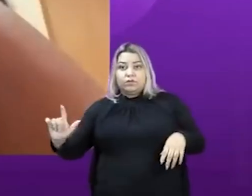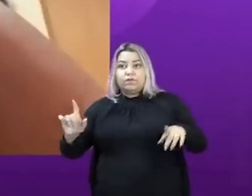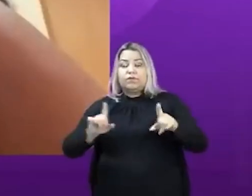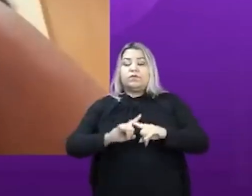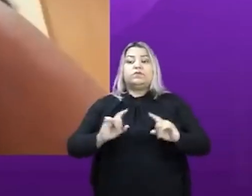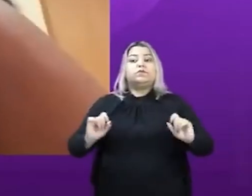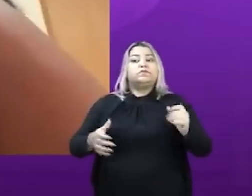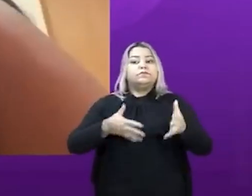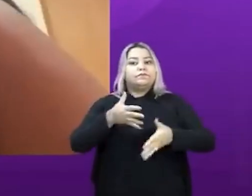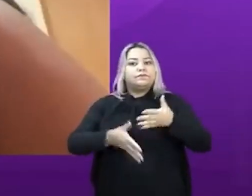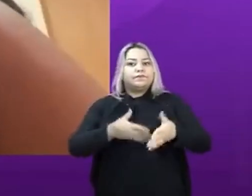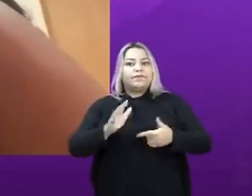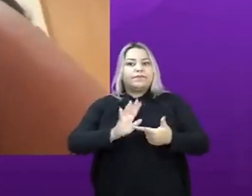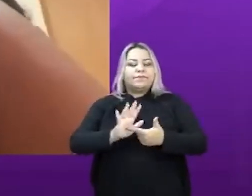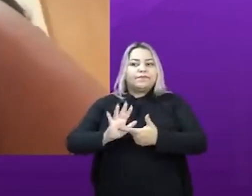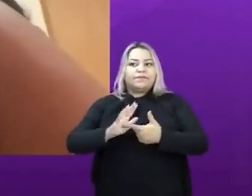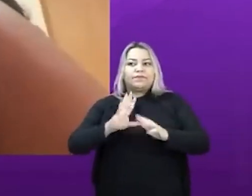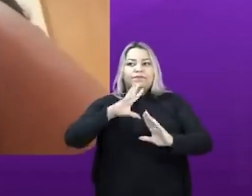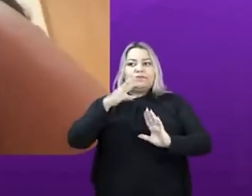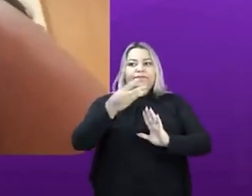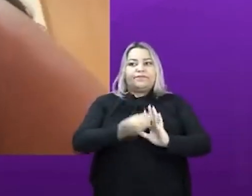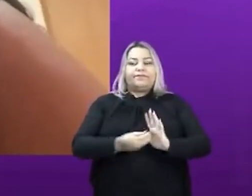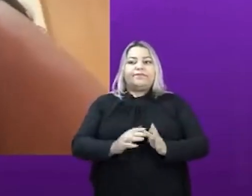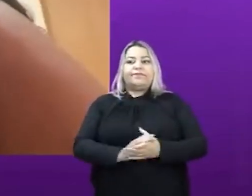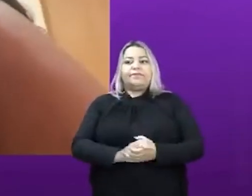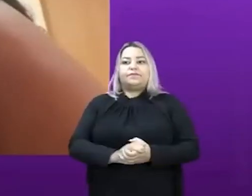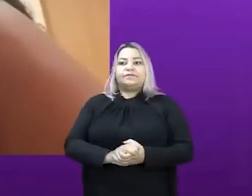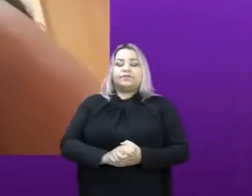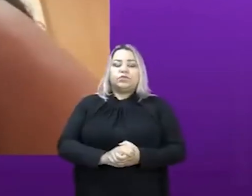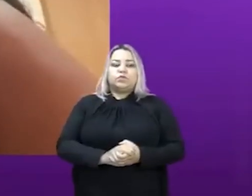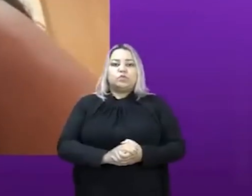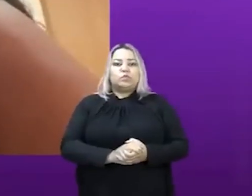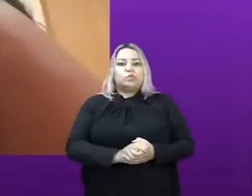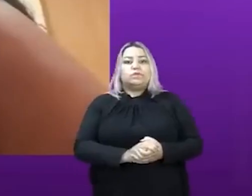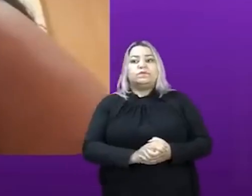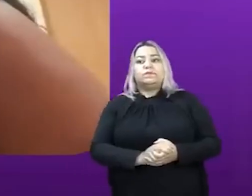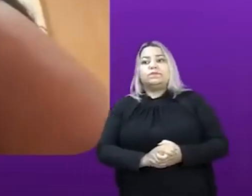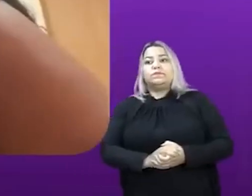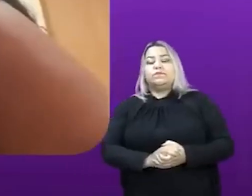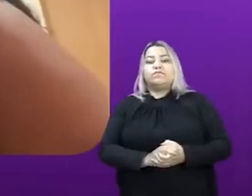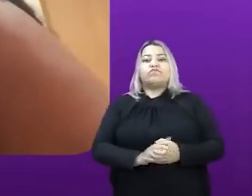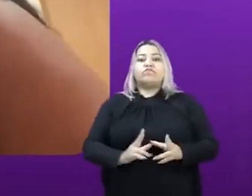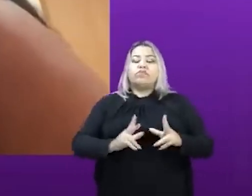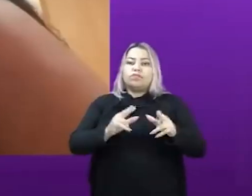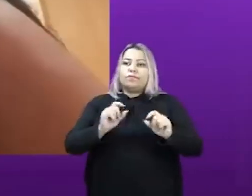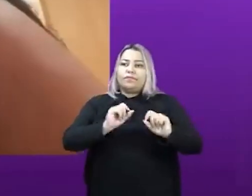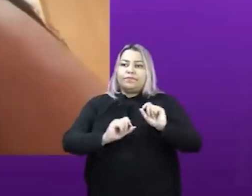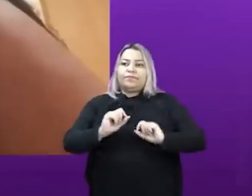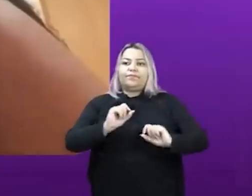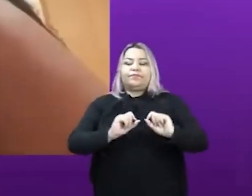pessoas que querem mostrar sua arte na praça, né? É, com o intuito